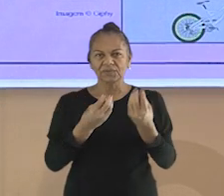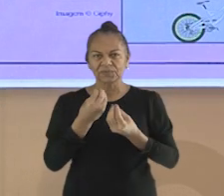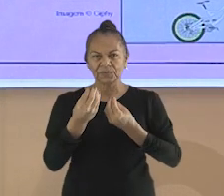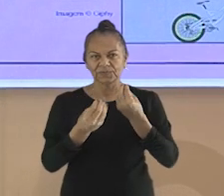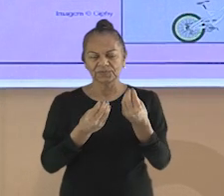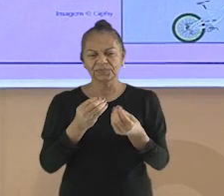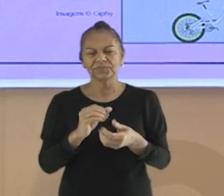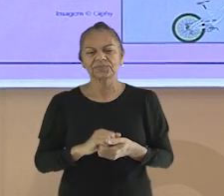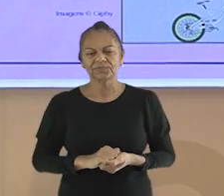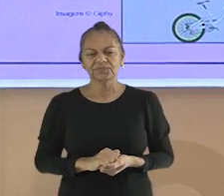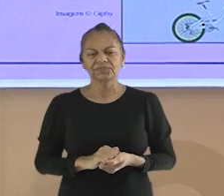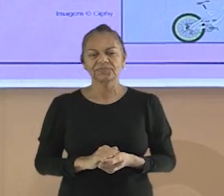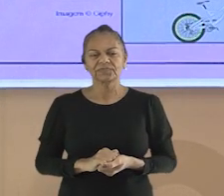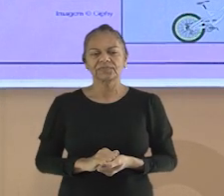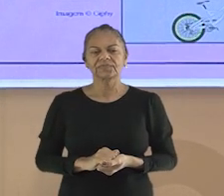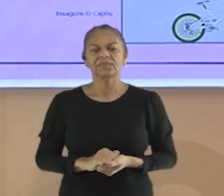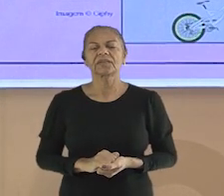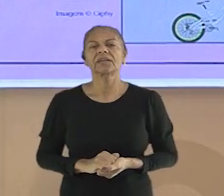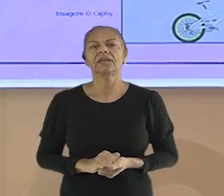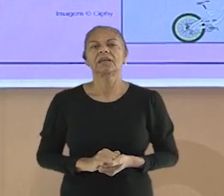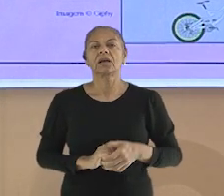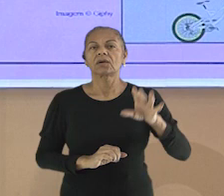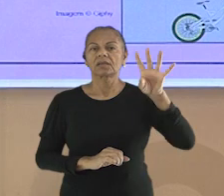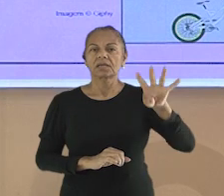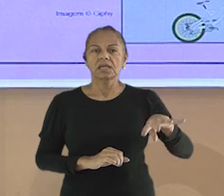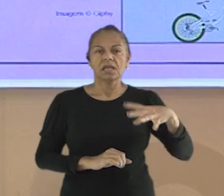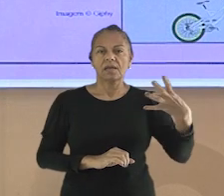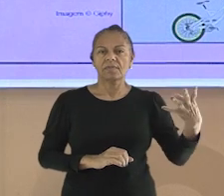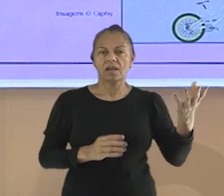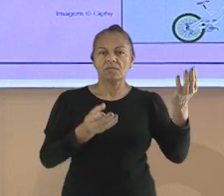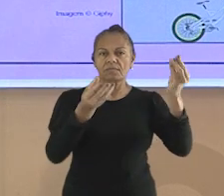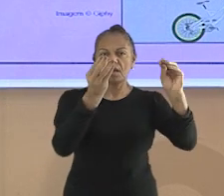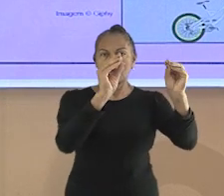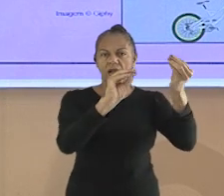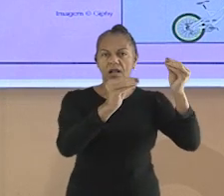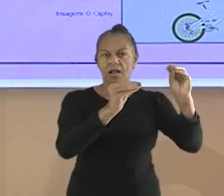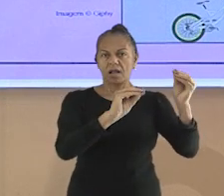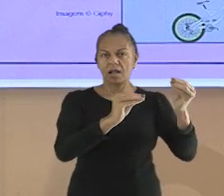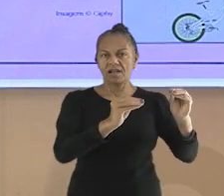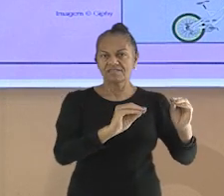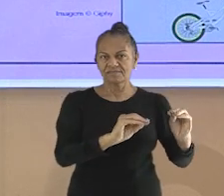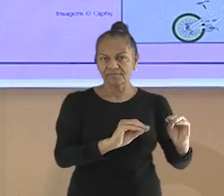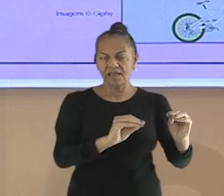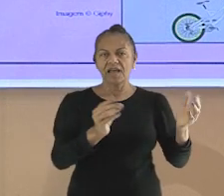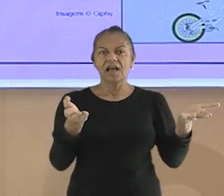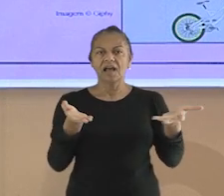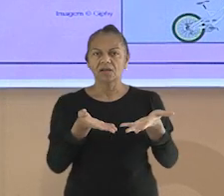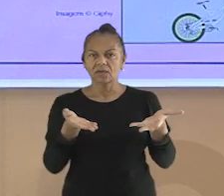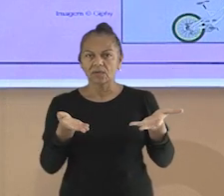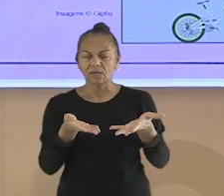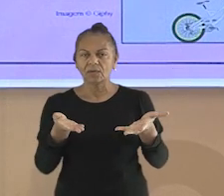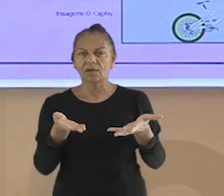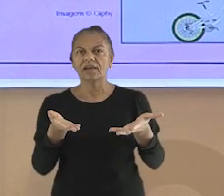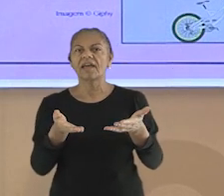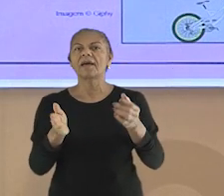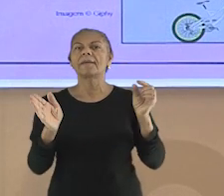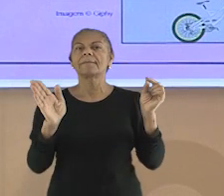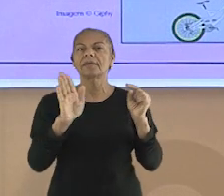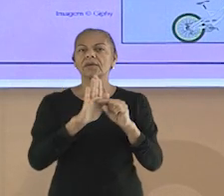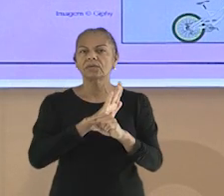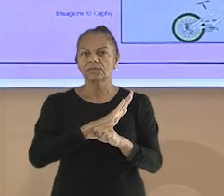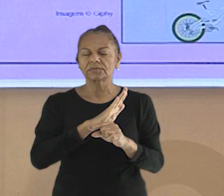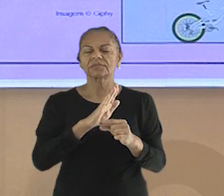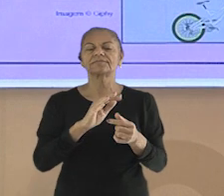de brinquedos e comparar as suas quantidades. Agora que nós já colocamos na tabela todas as